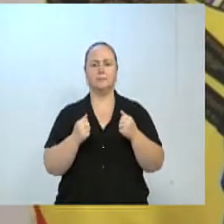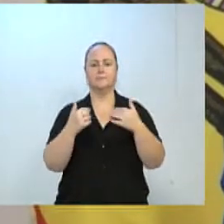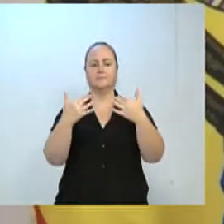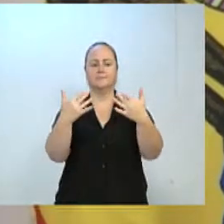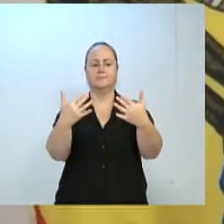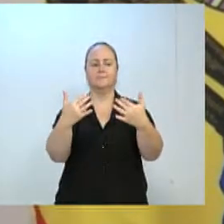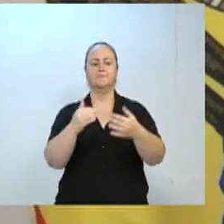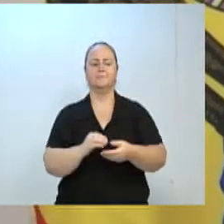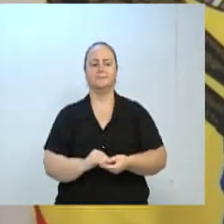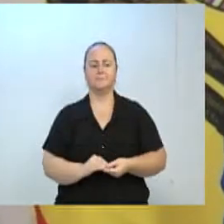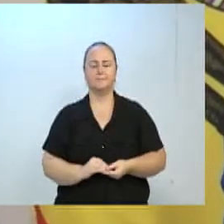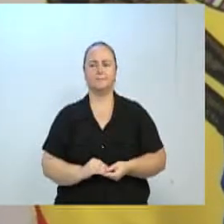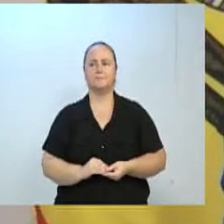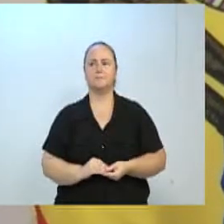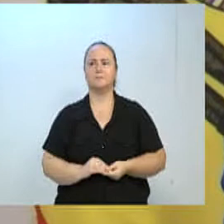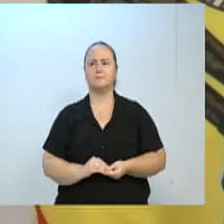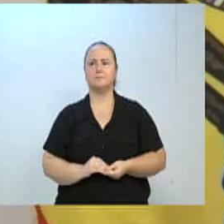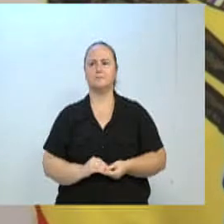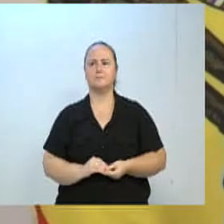redes sociais.